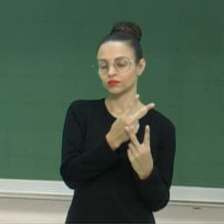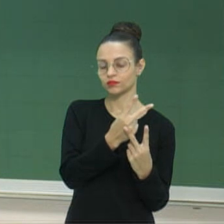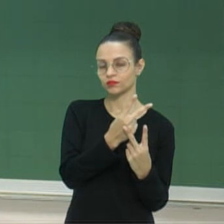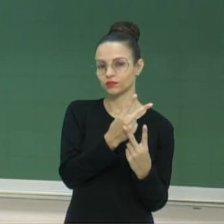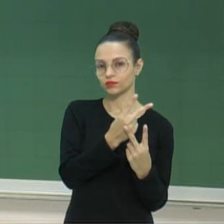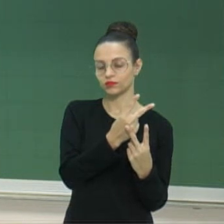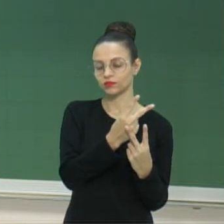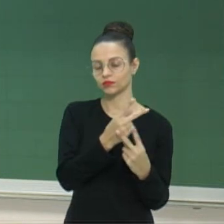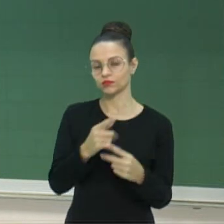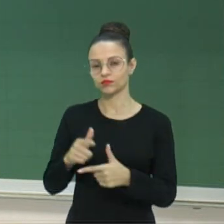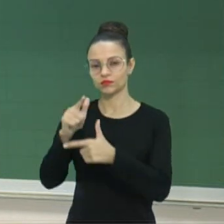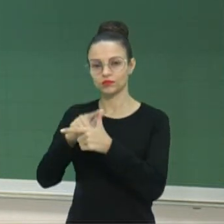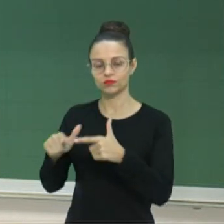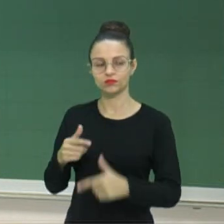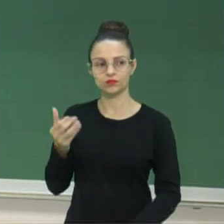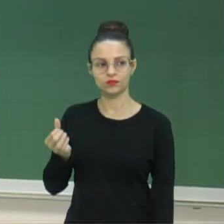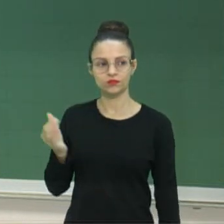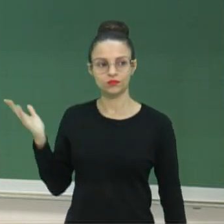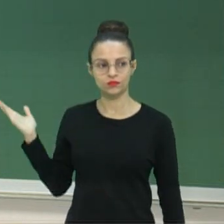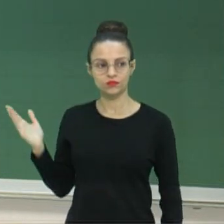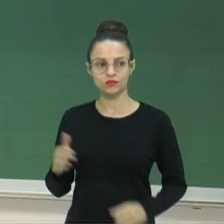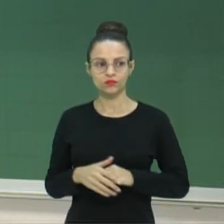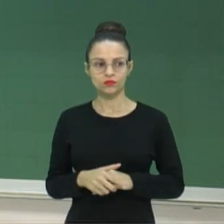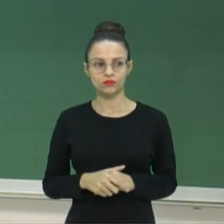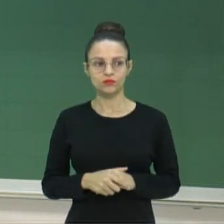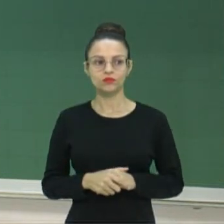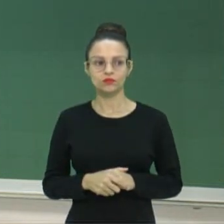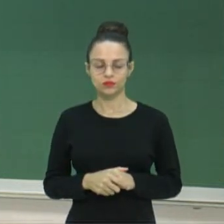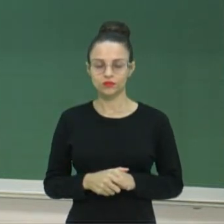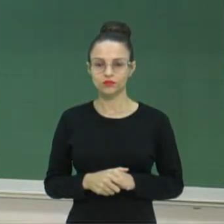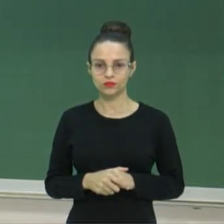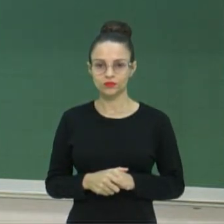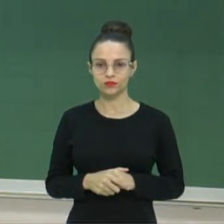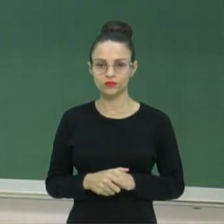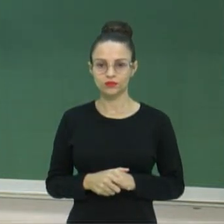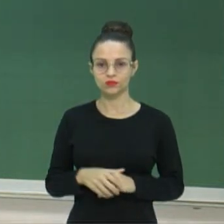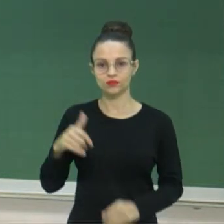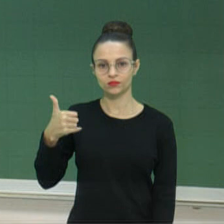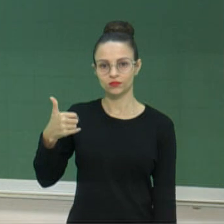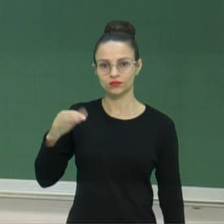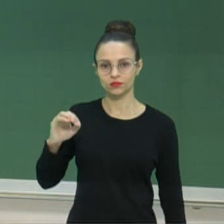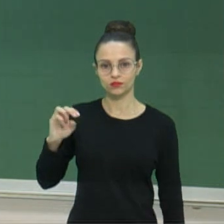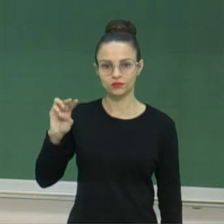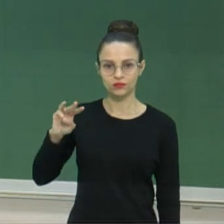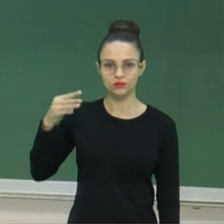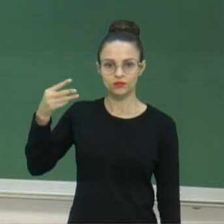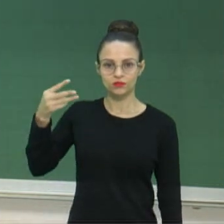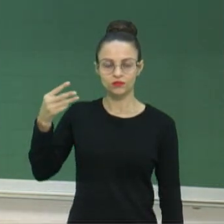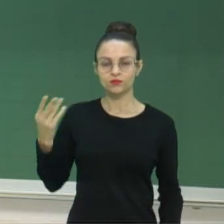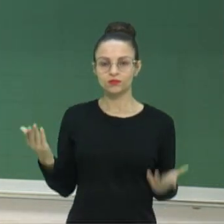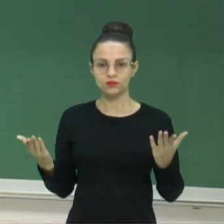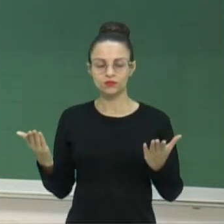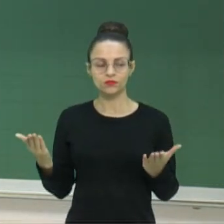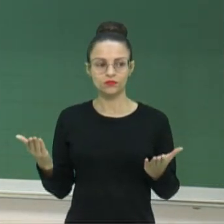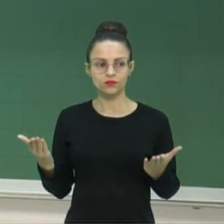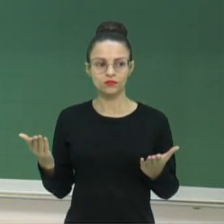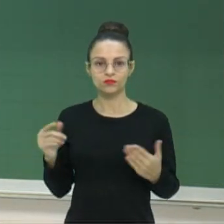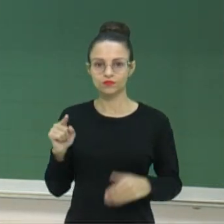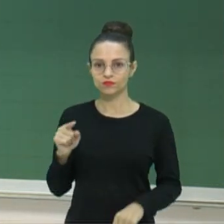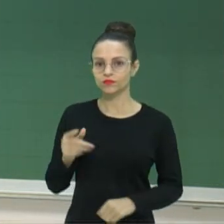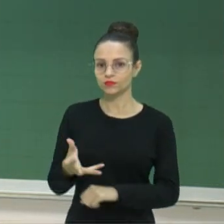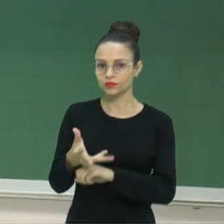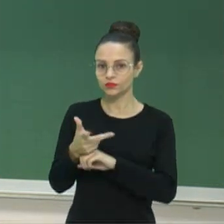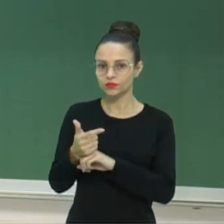simplificar com esse 6 aqui, ou seja, aqui, na verdade, vai ficar com as 10 na terceira. Ou seja, essa velocidade